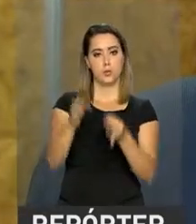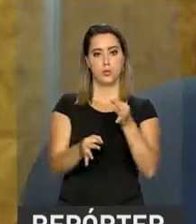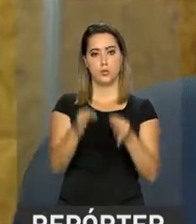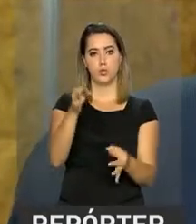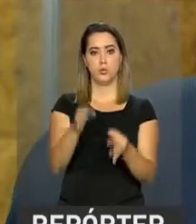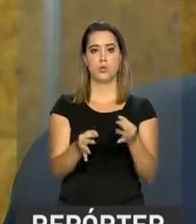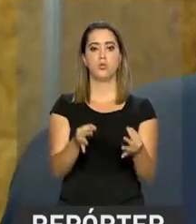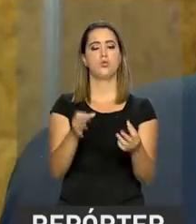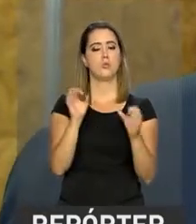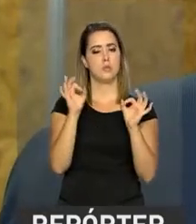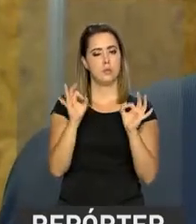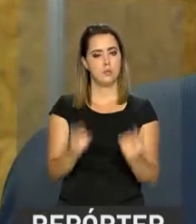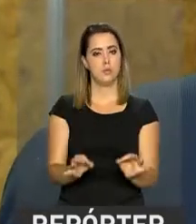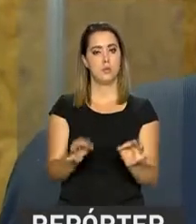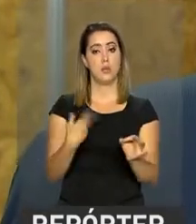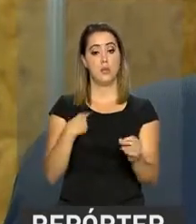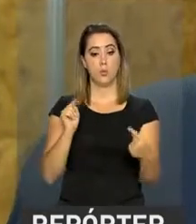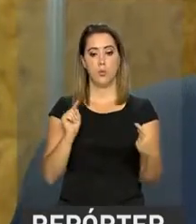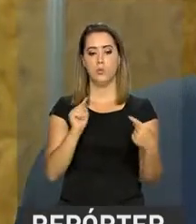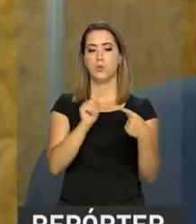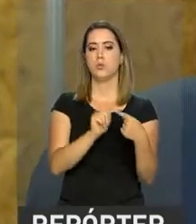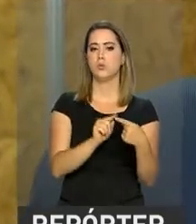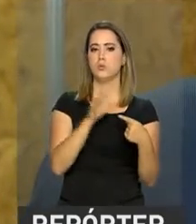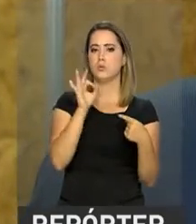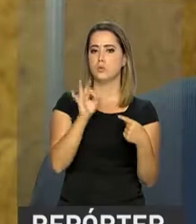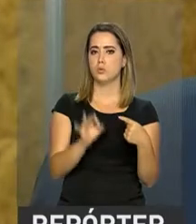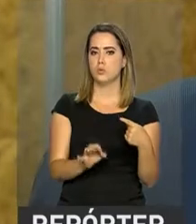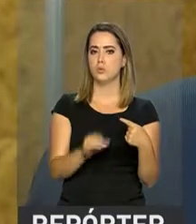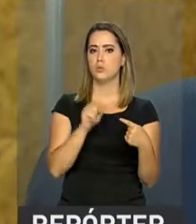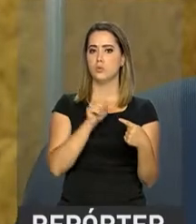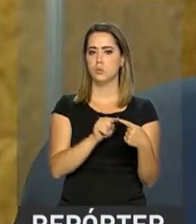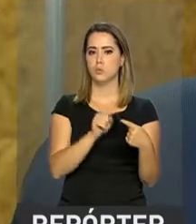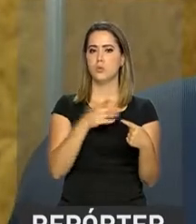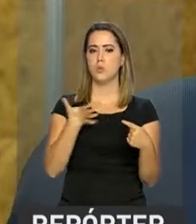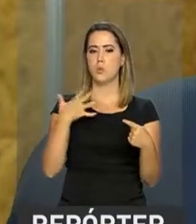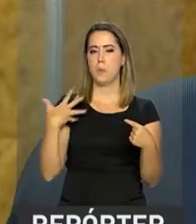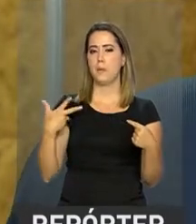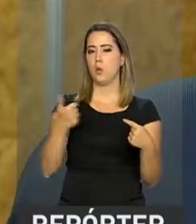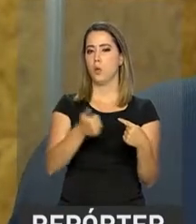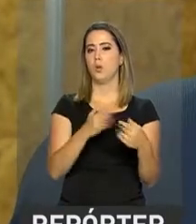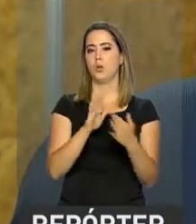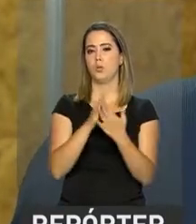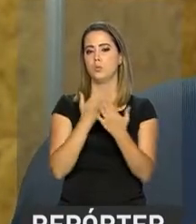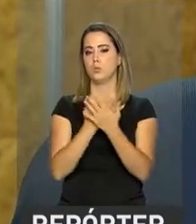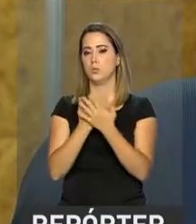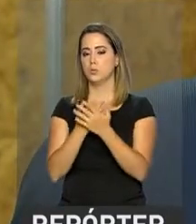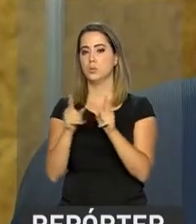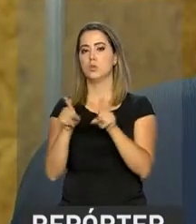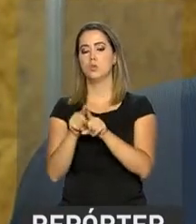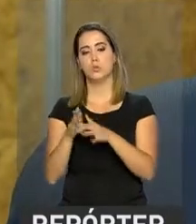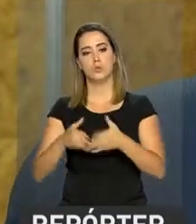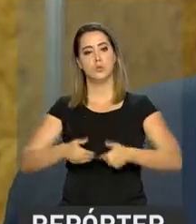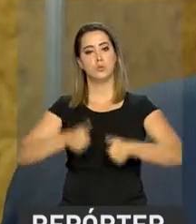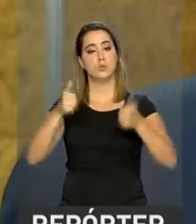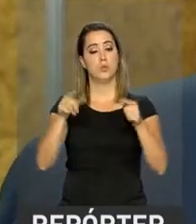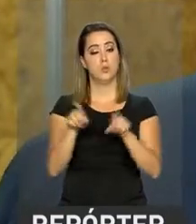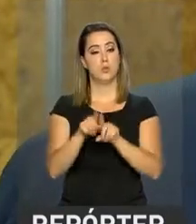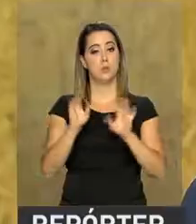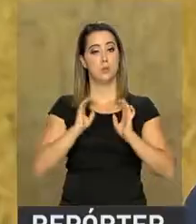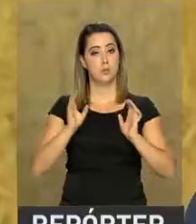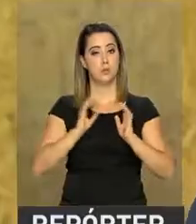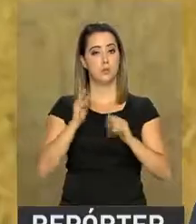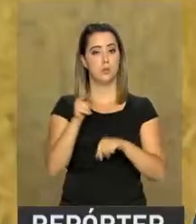os focos de de excelência ao mesmo tempo de riqueza no país